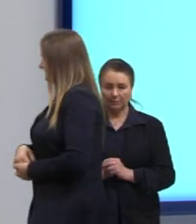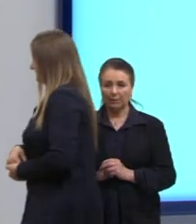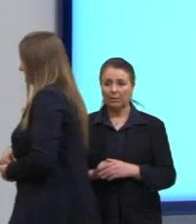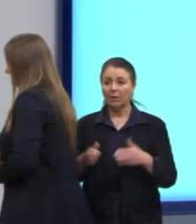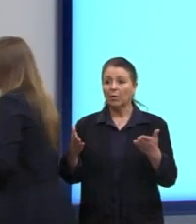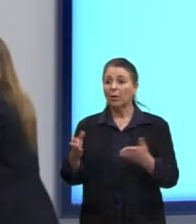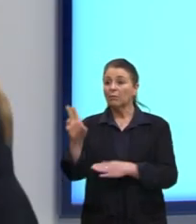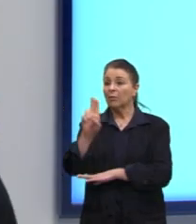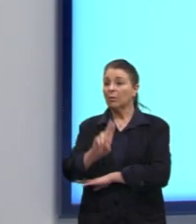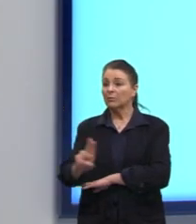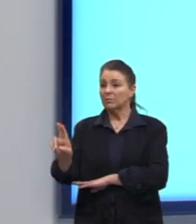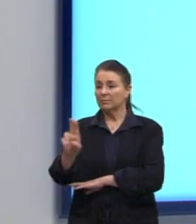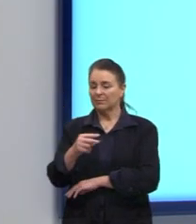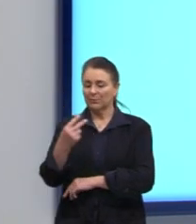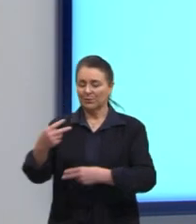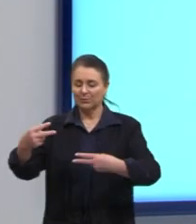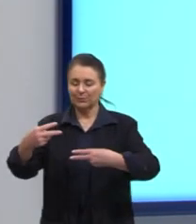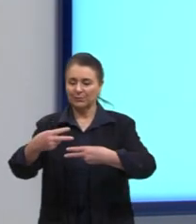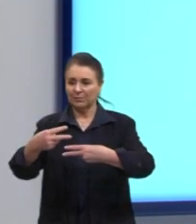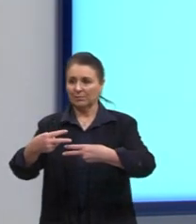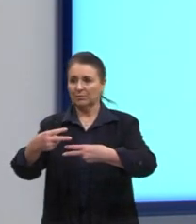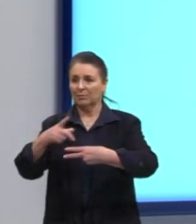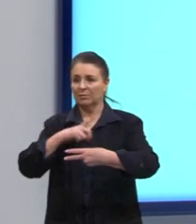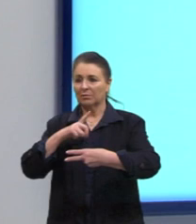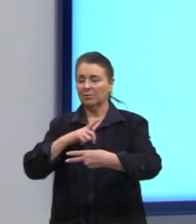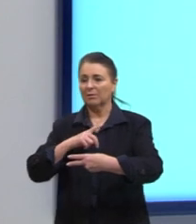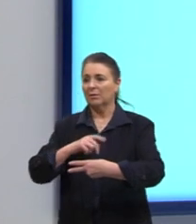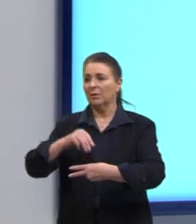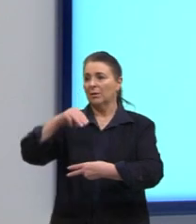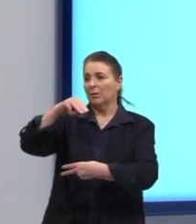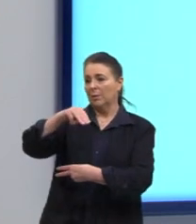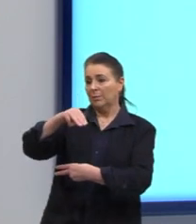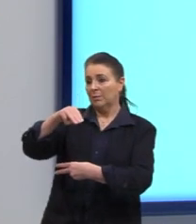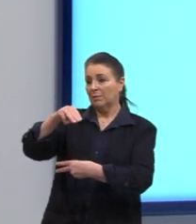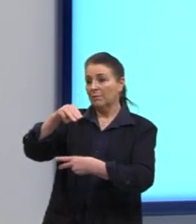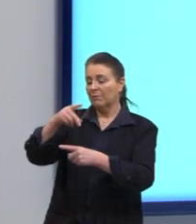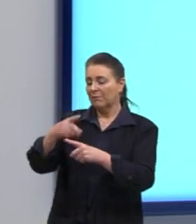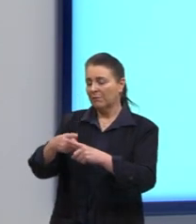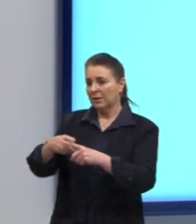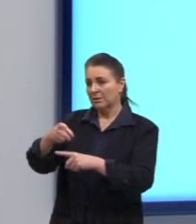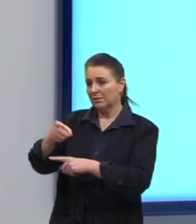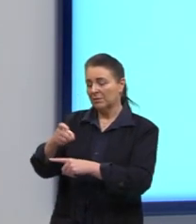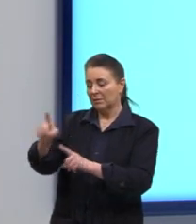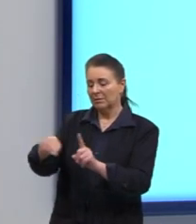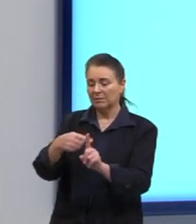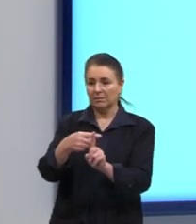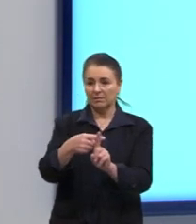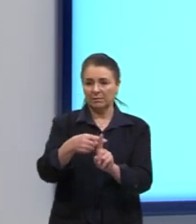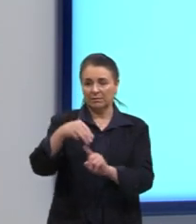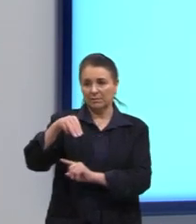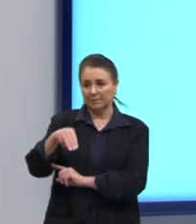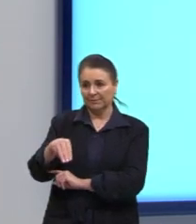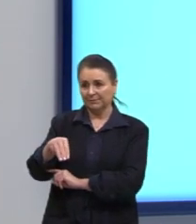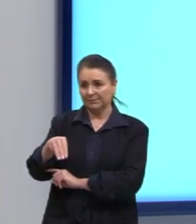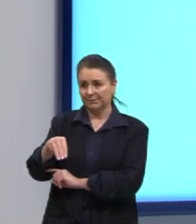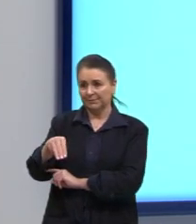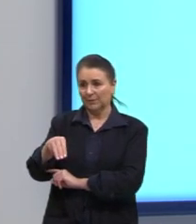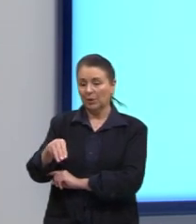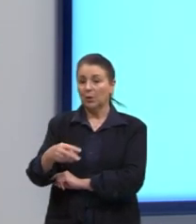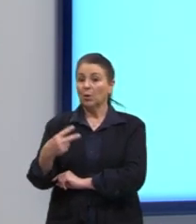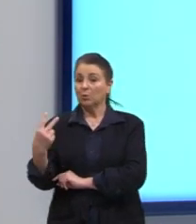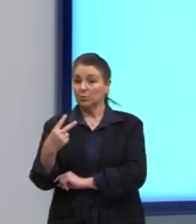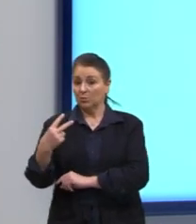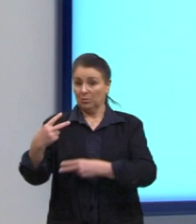dois coeficientes então nós temos o m vezes x mas n esses